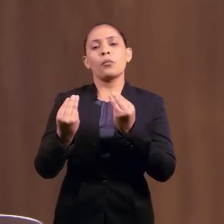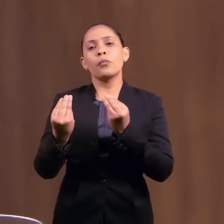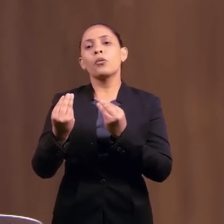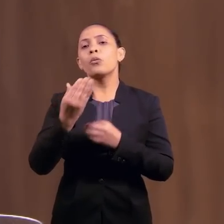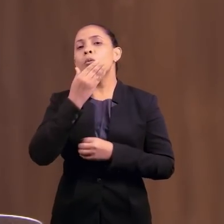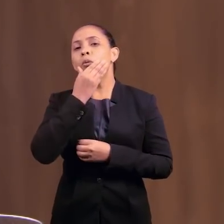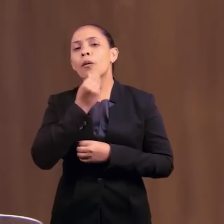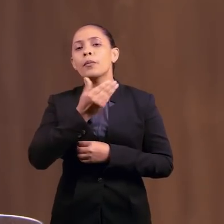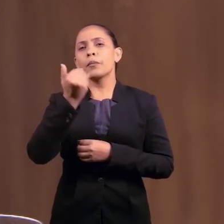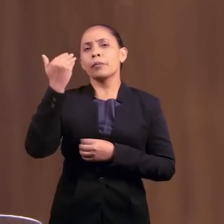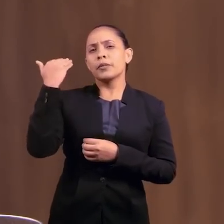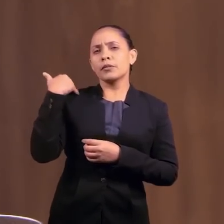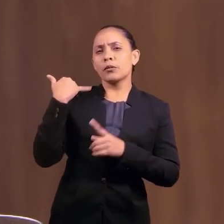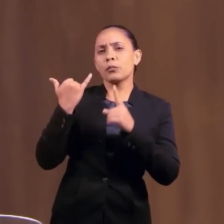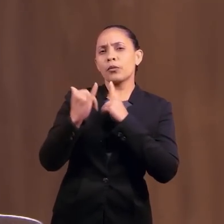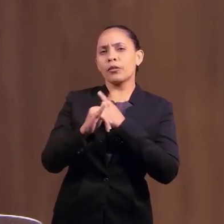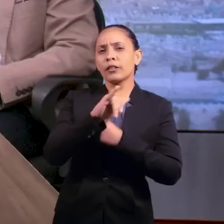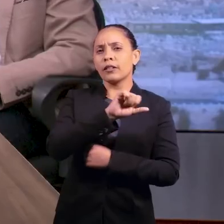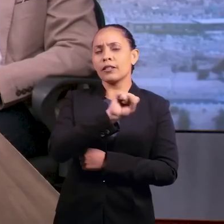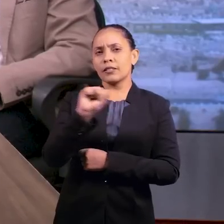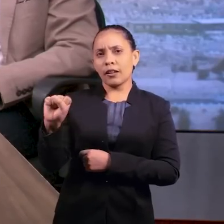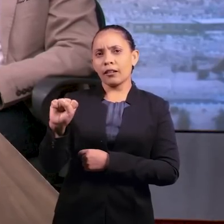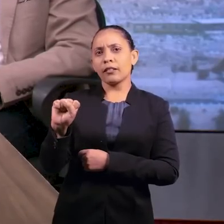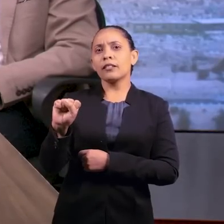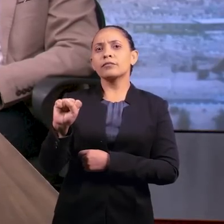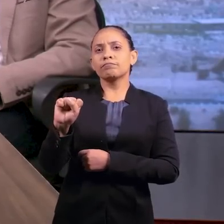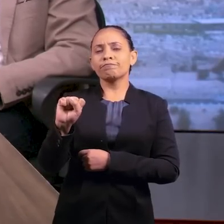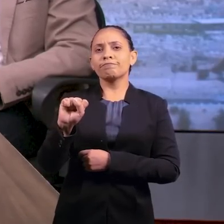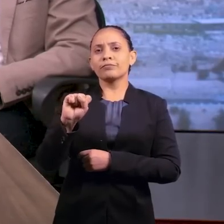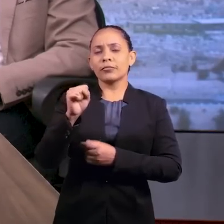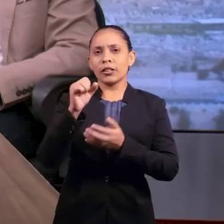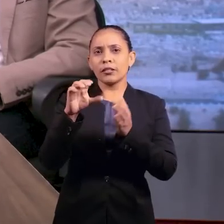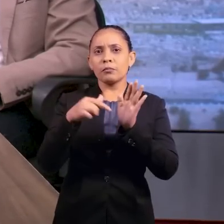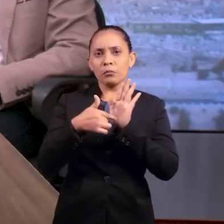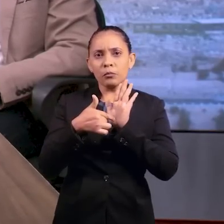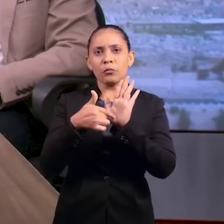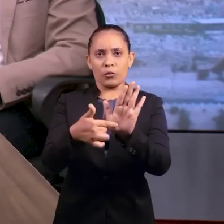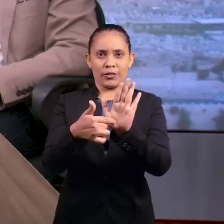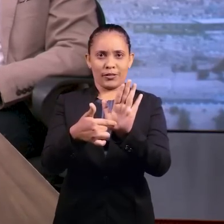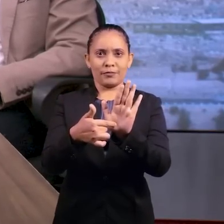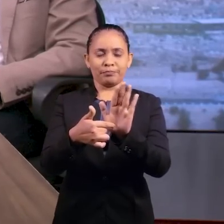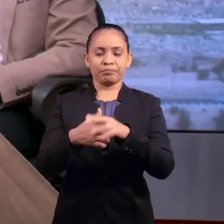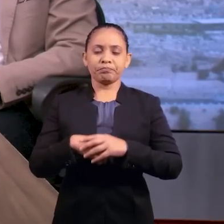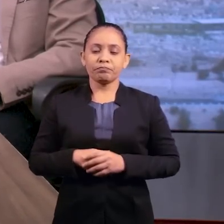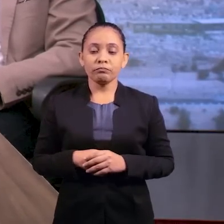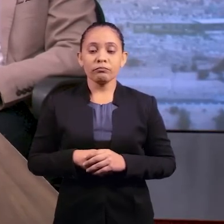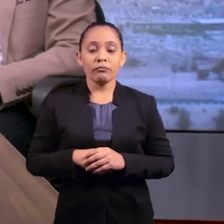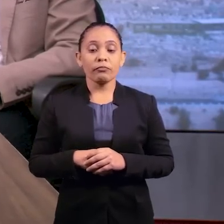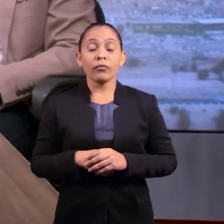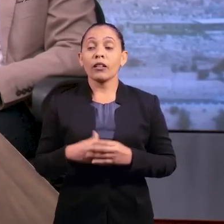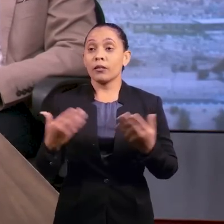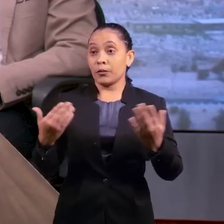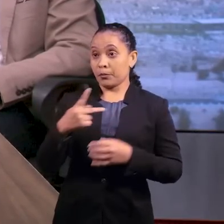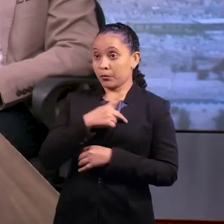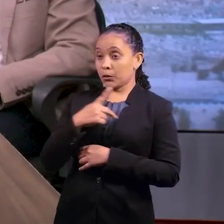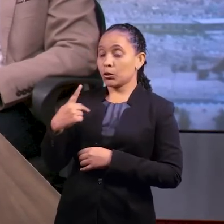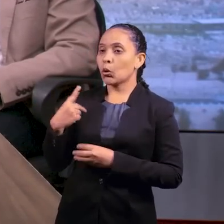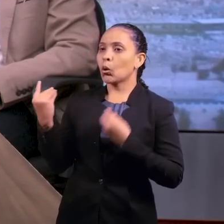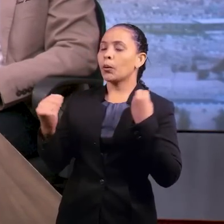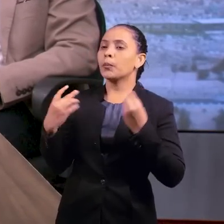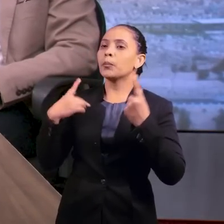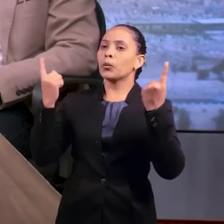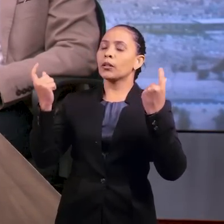Isaías descreve Jesus. Muito bem. Pastor Edilson. O que nós poderíamos falar ainda